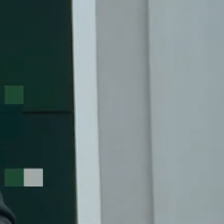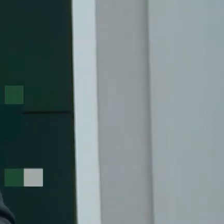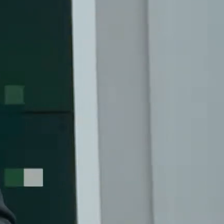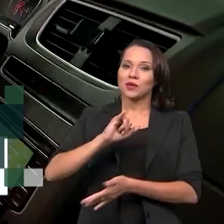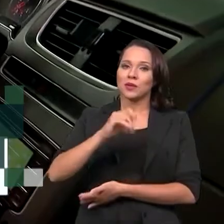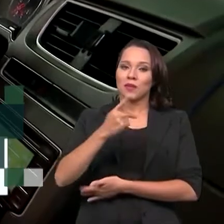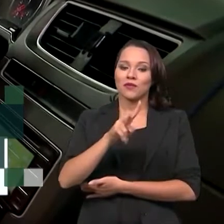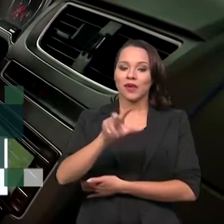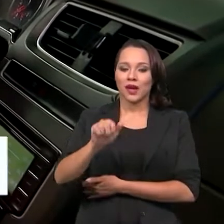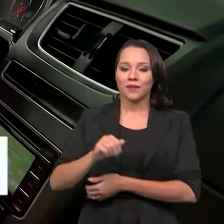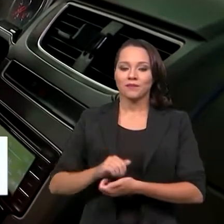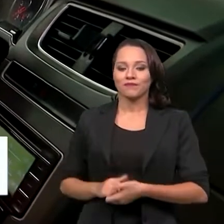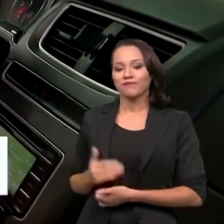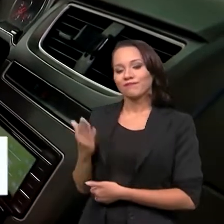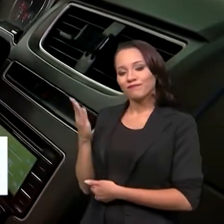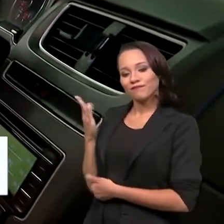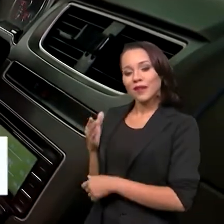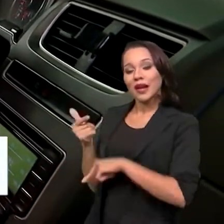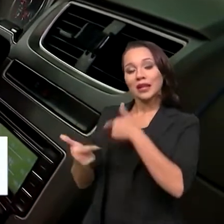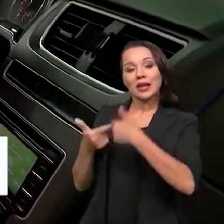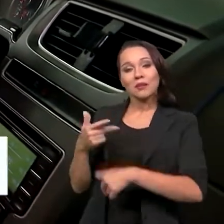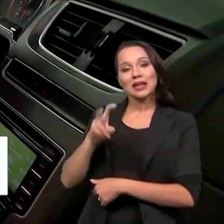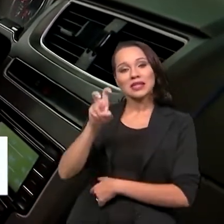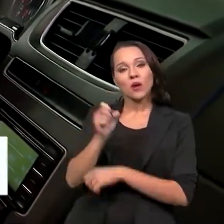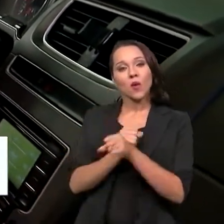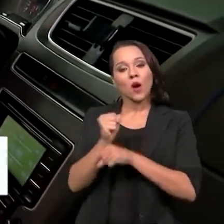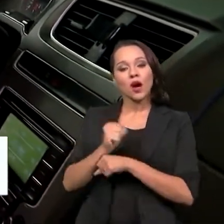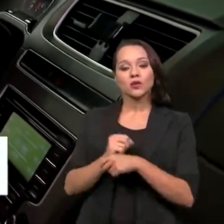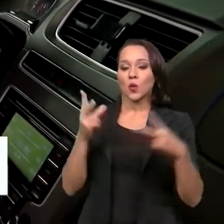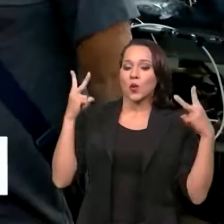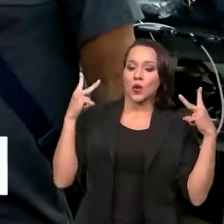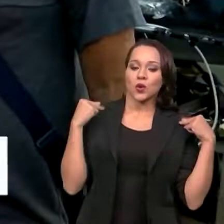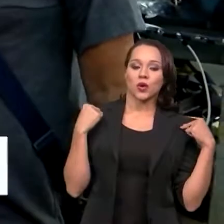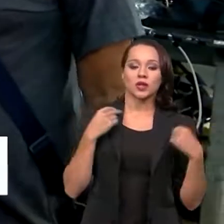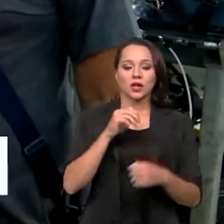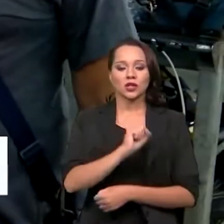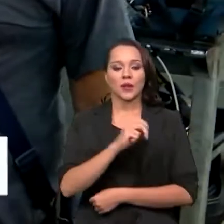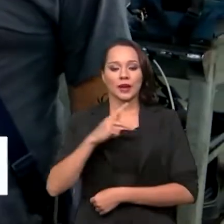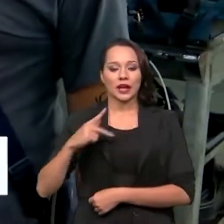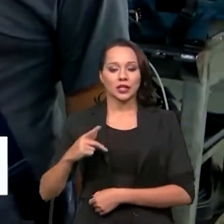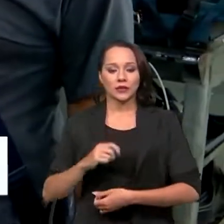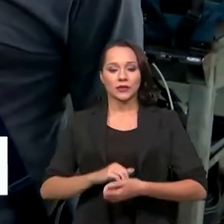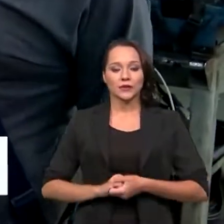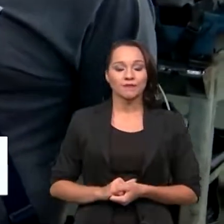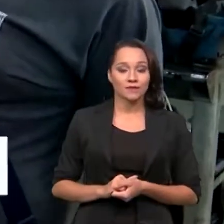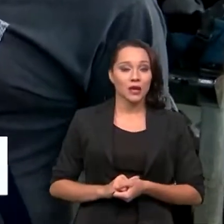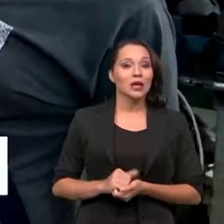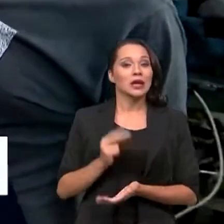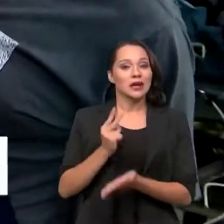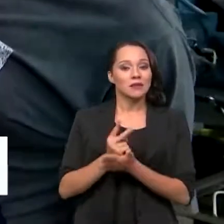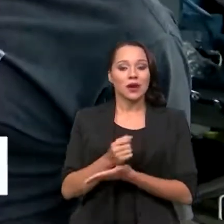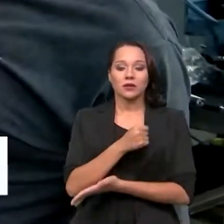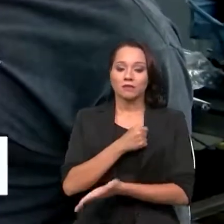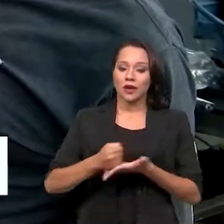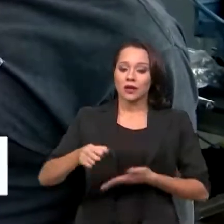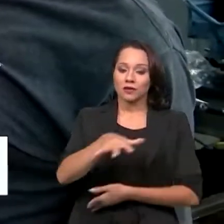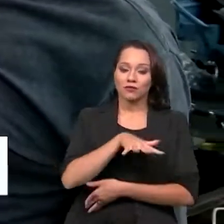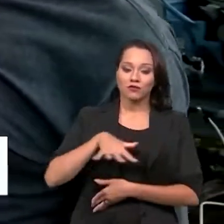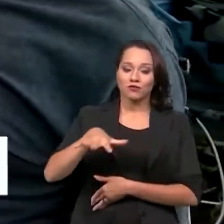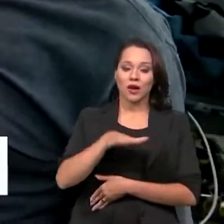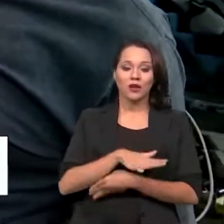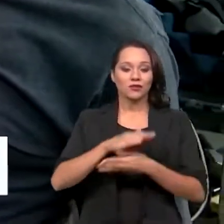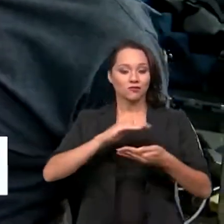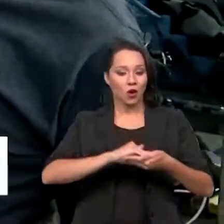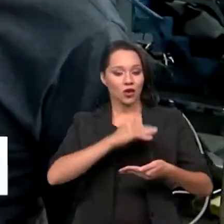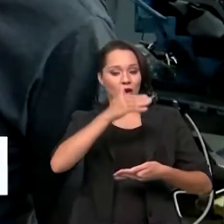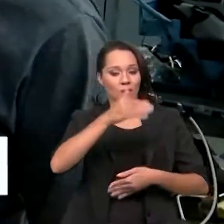reportagem. Roberto trabalha há 5 anos como motorista de aplicativos. E mesmo perdendo espaço no